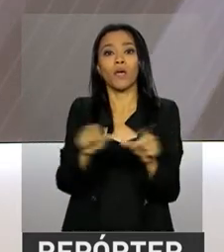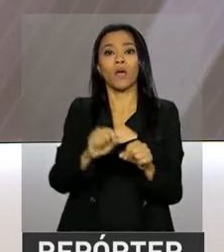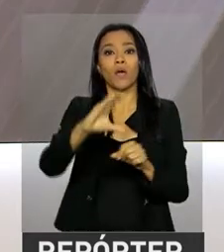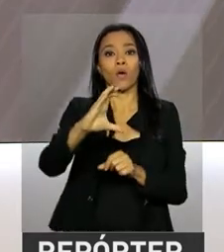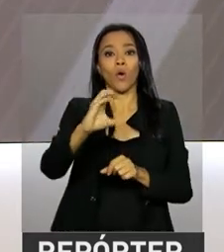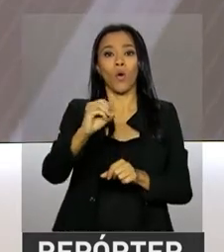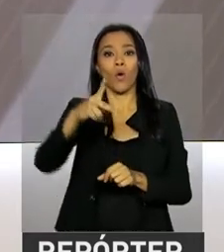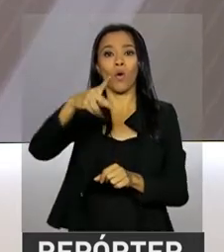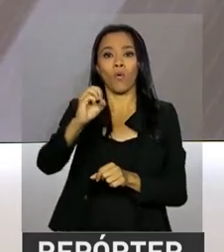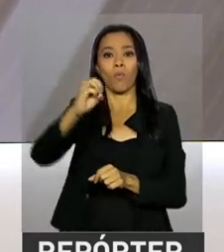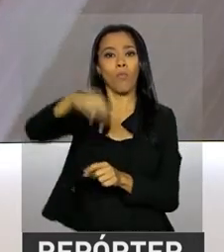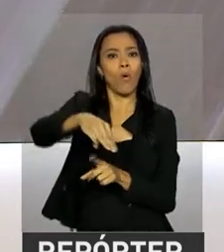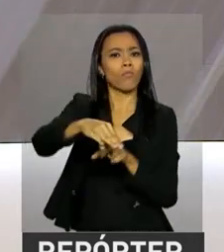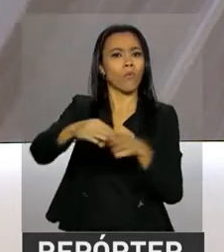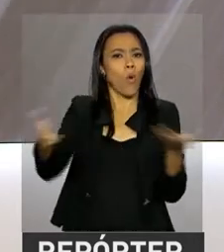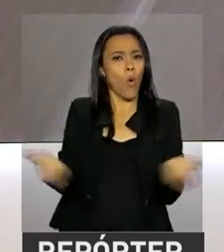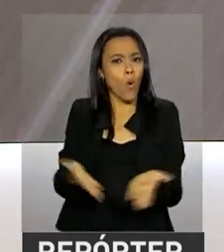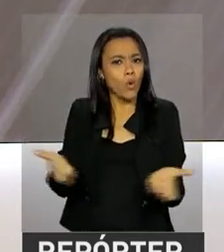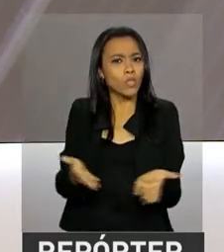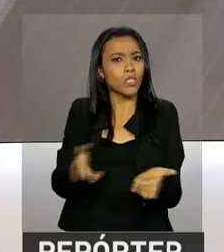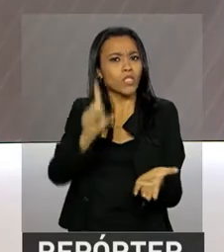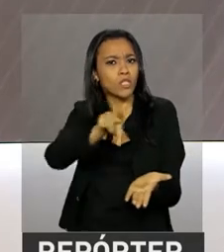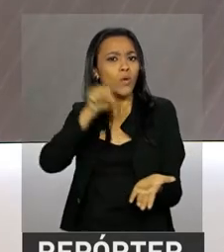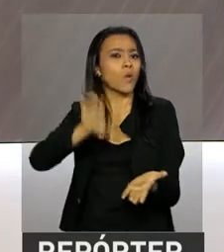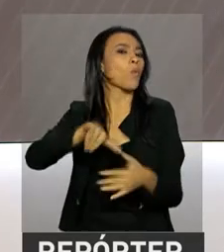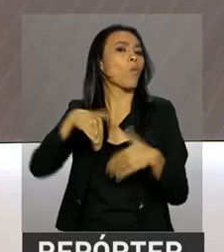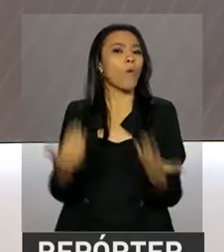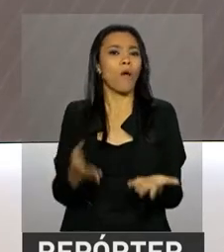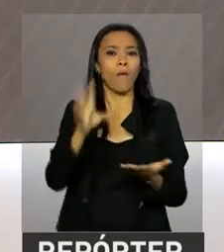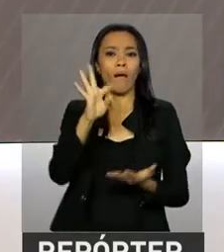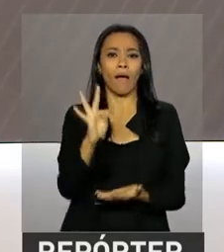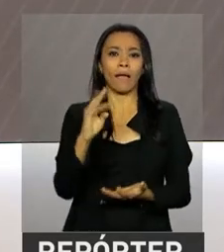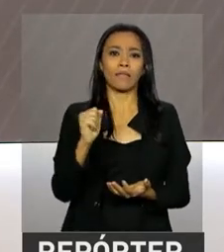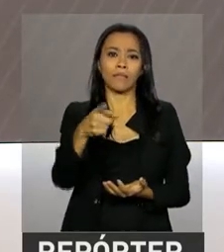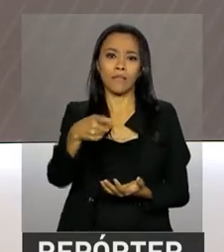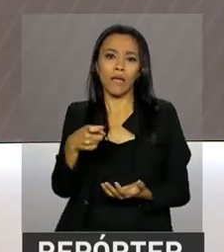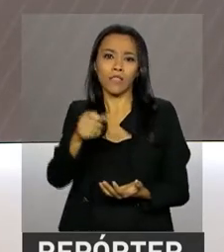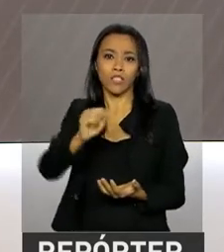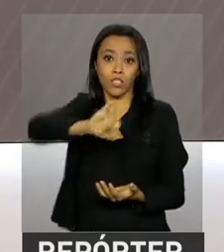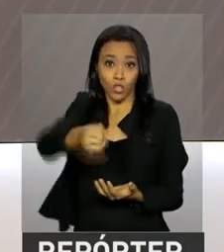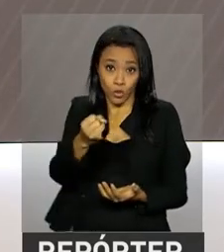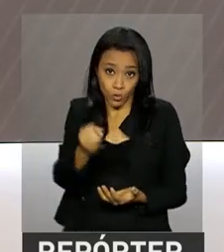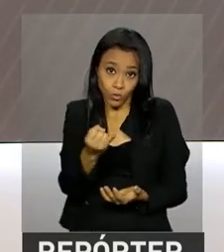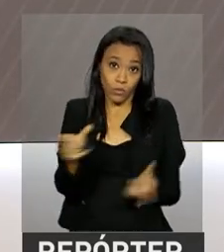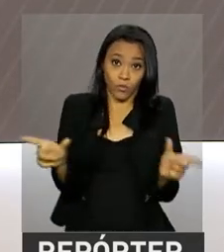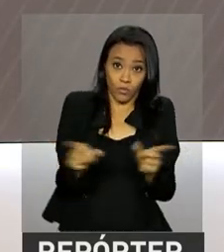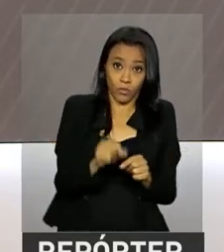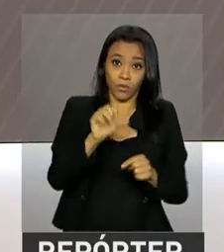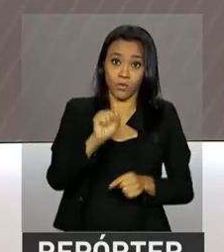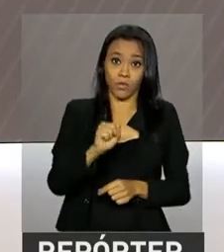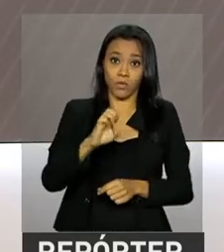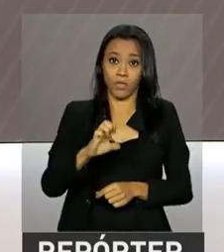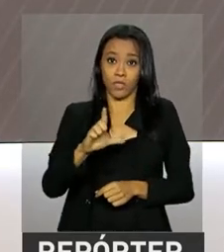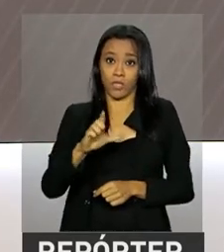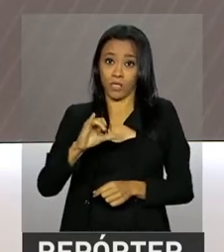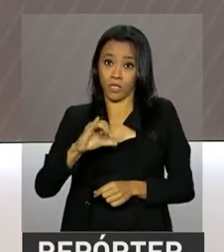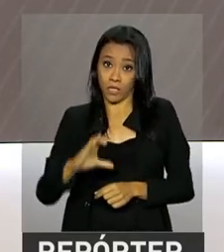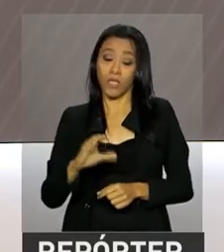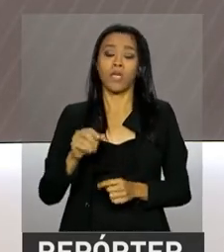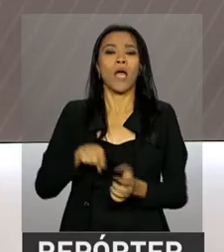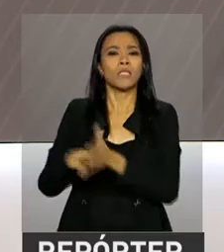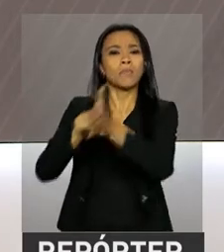copom define hoje qual será a nova taxa básica de juros a selic as instituições financeiras consultadas